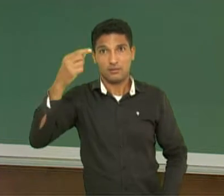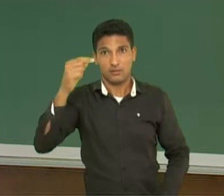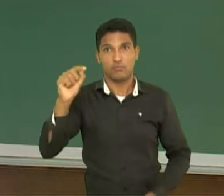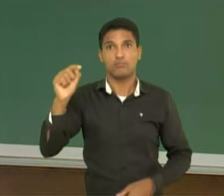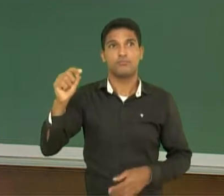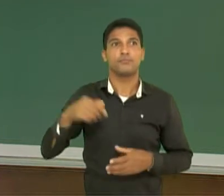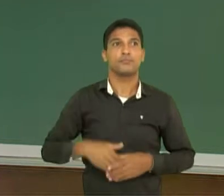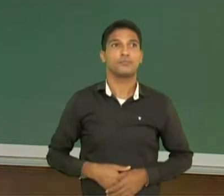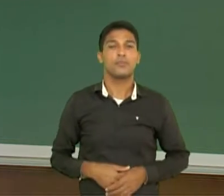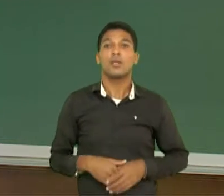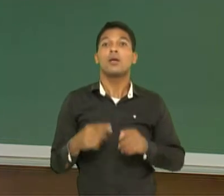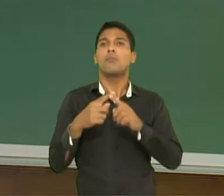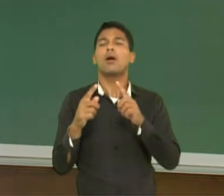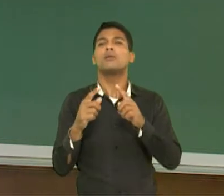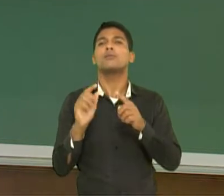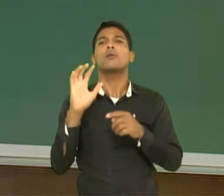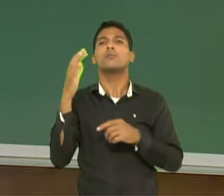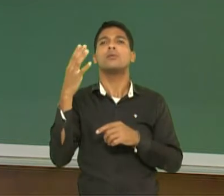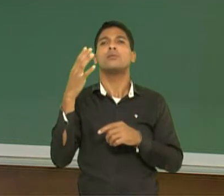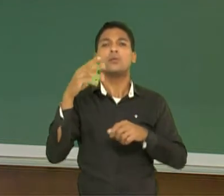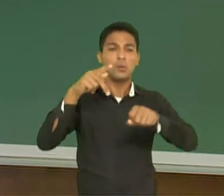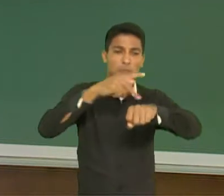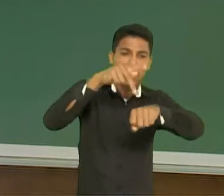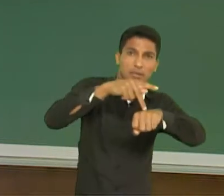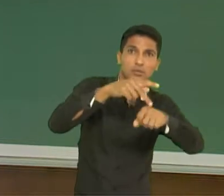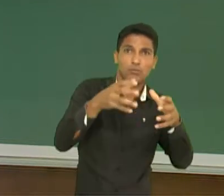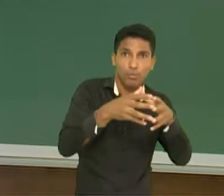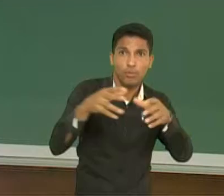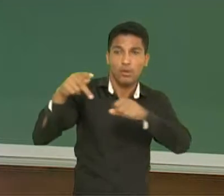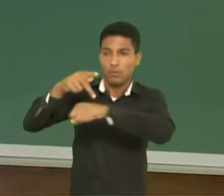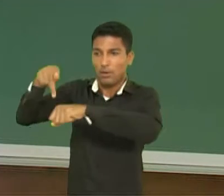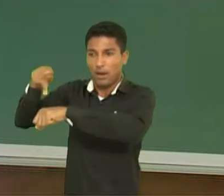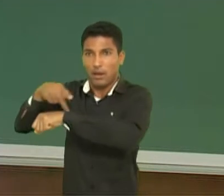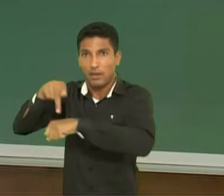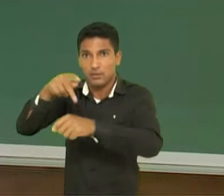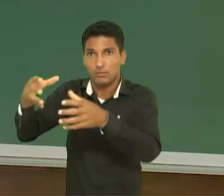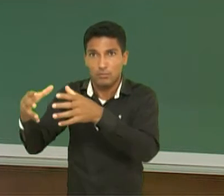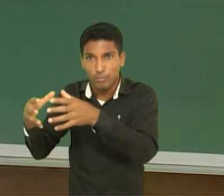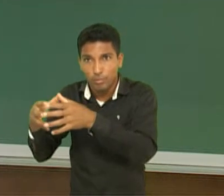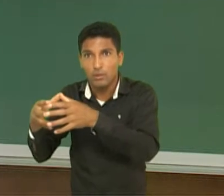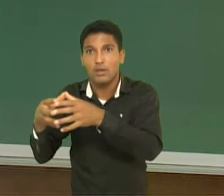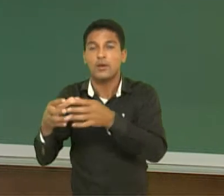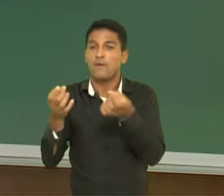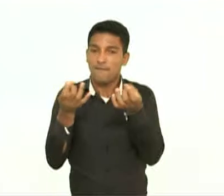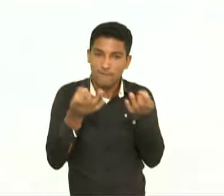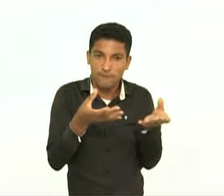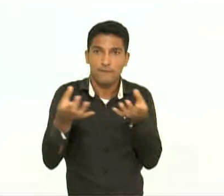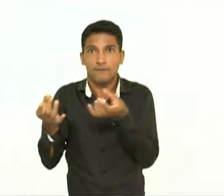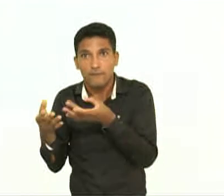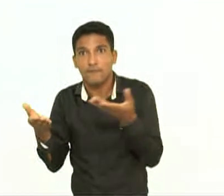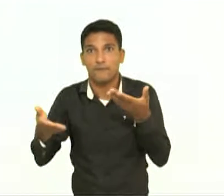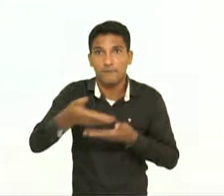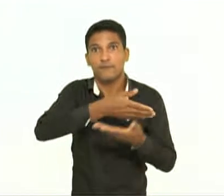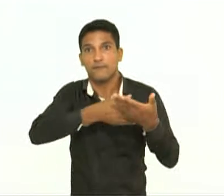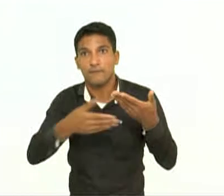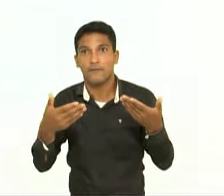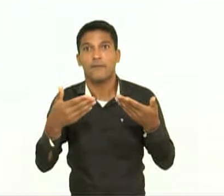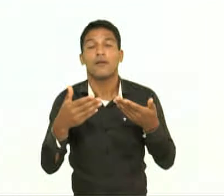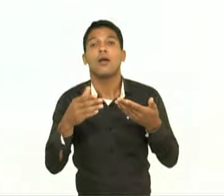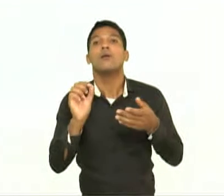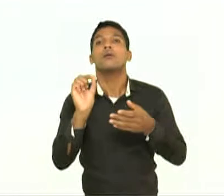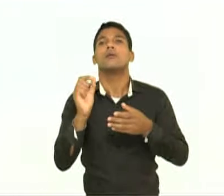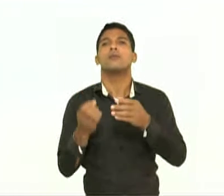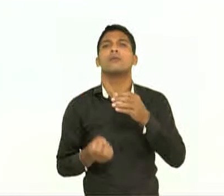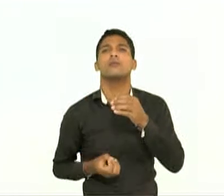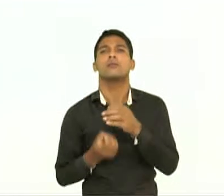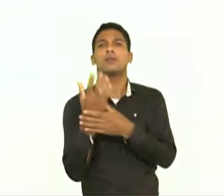entre criação dos produtos e a execução dos produtos, a fabricação deles. A criação e o